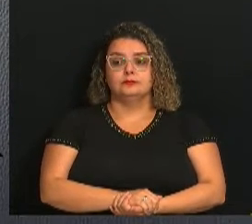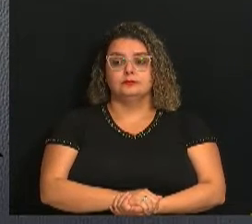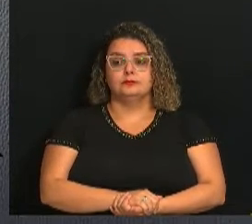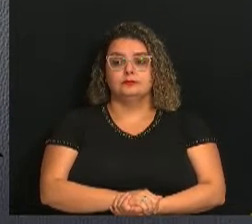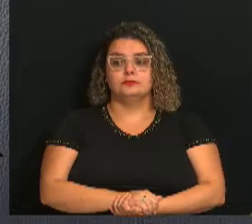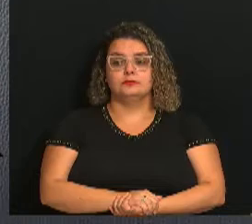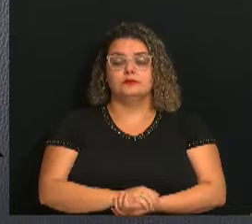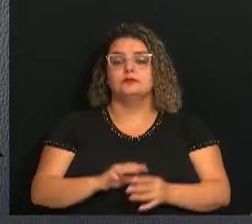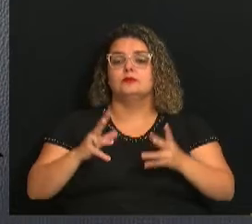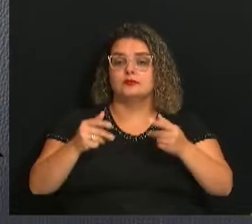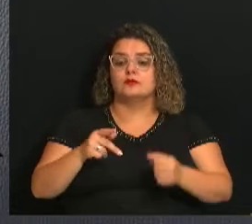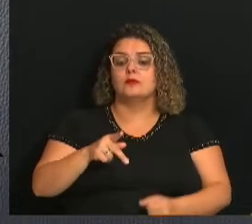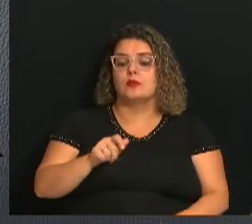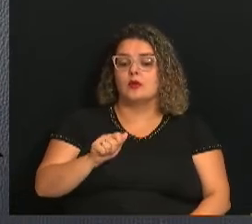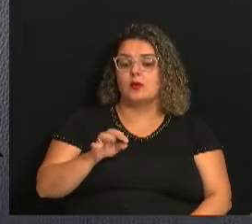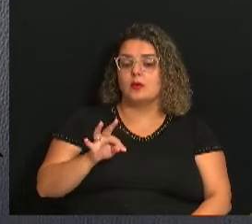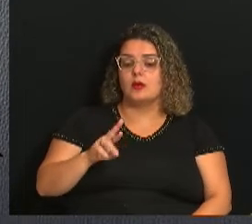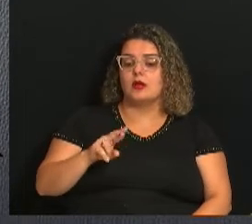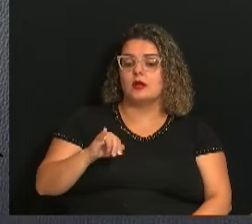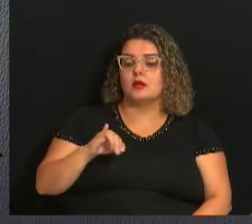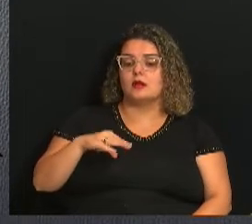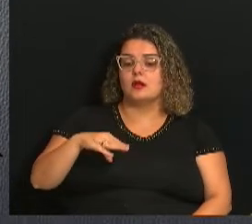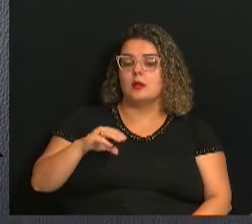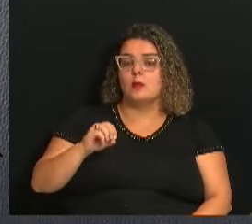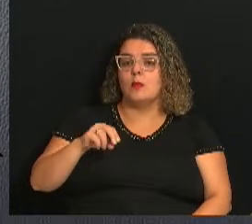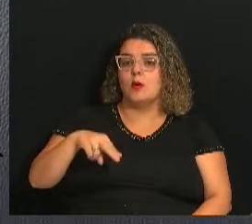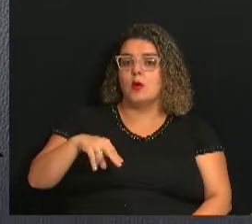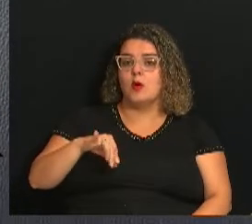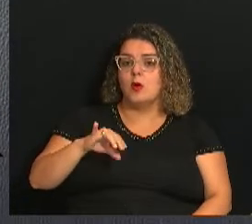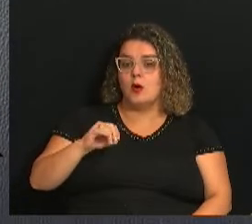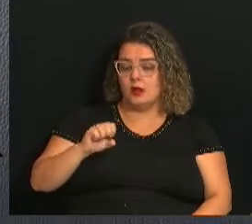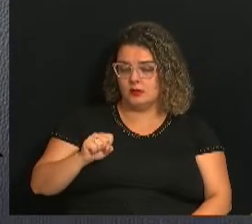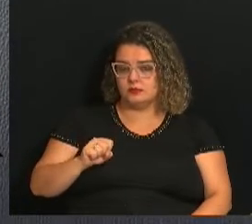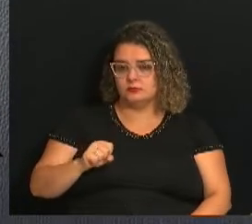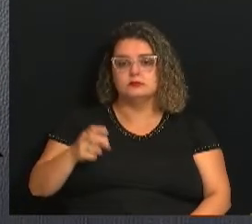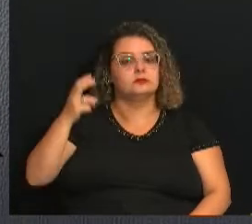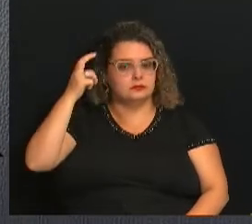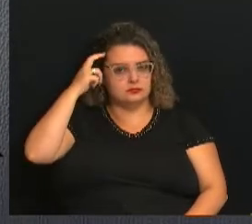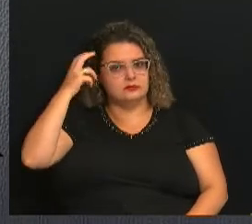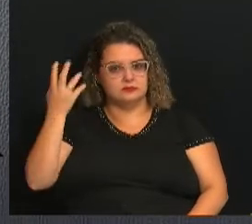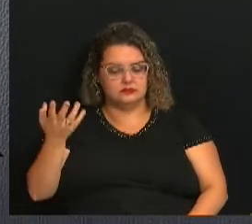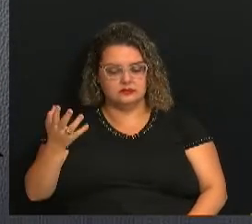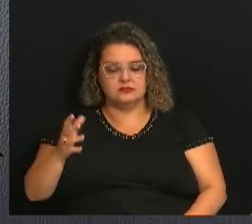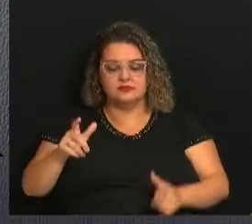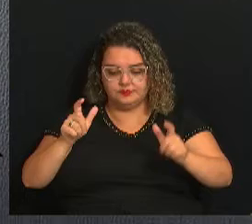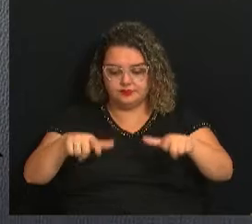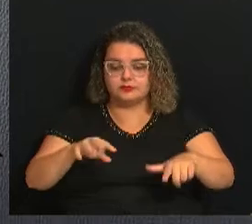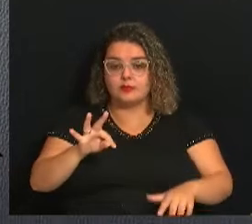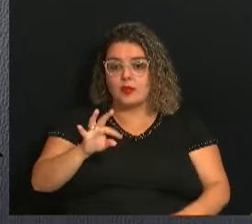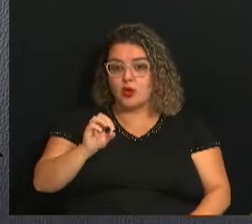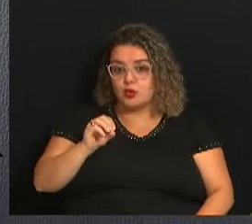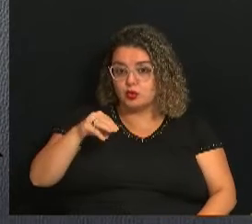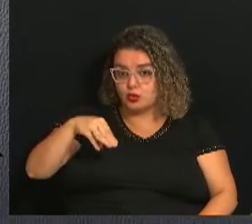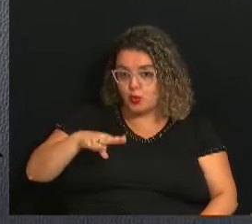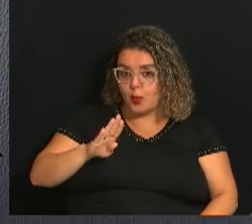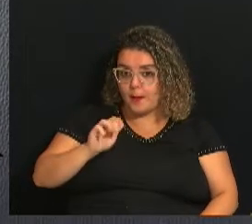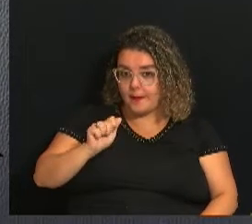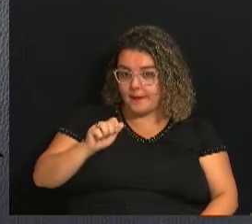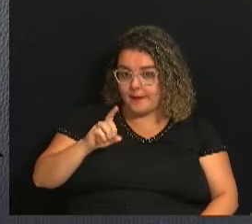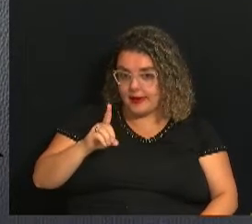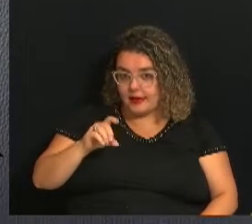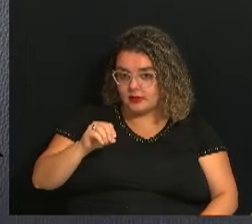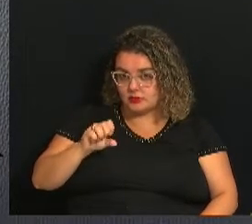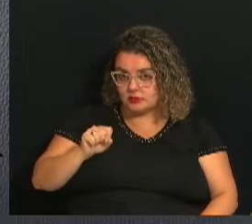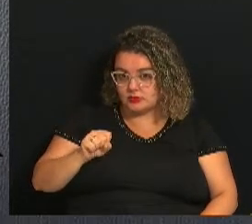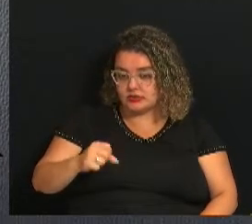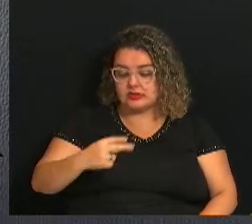né? Dos equipamentos de cultura que são tombados. E que falam assim, olha, eu